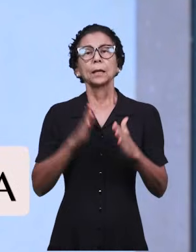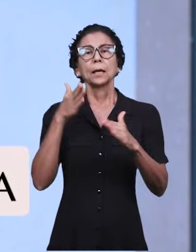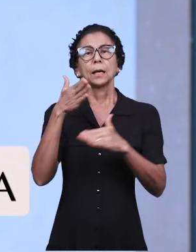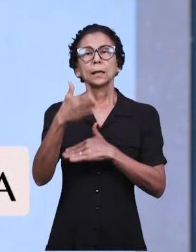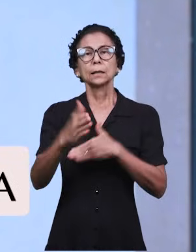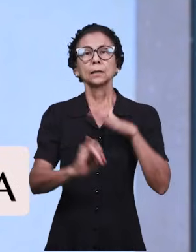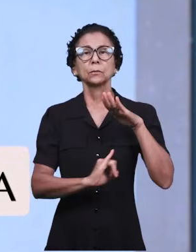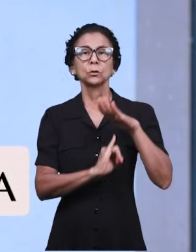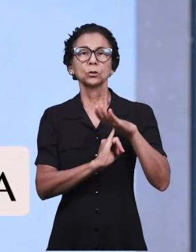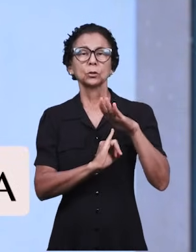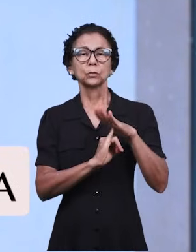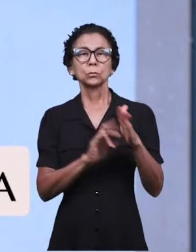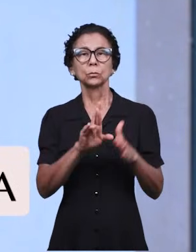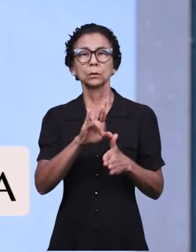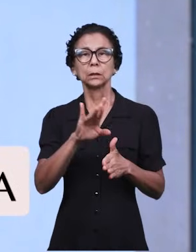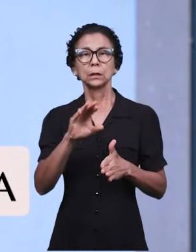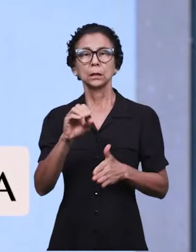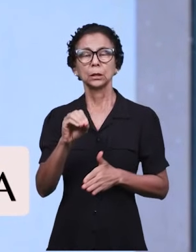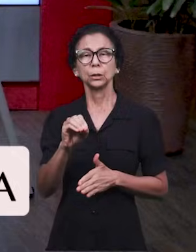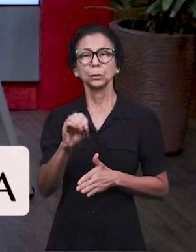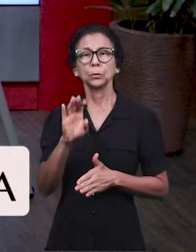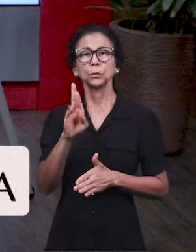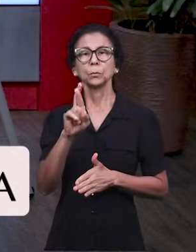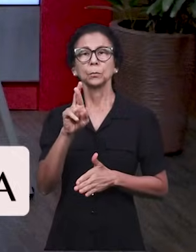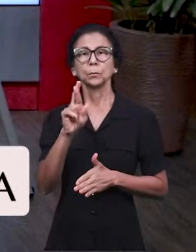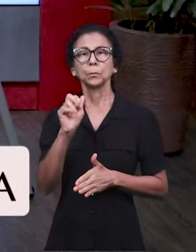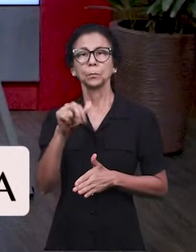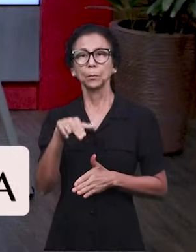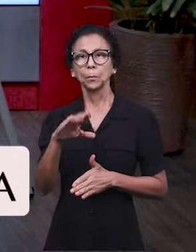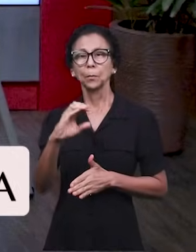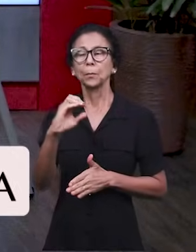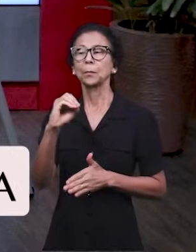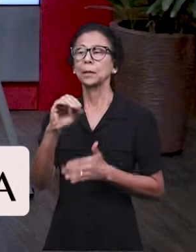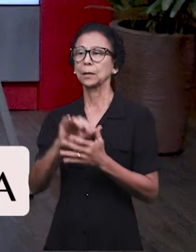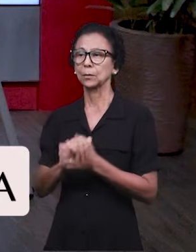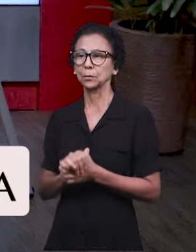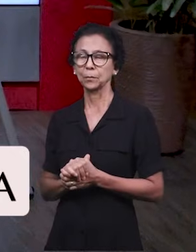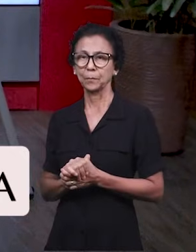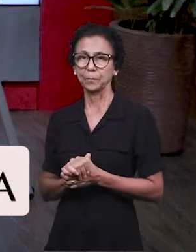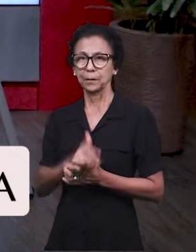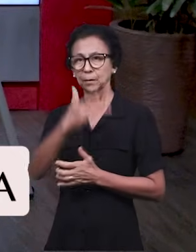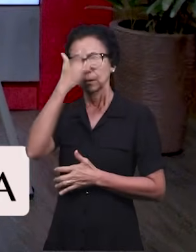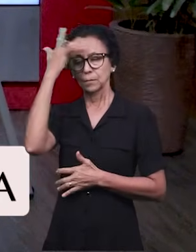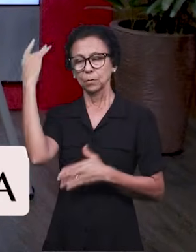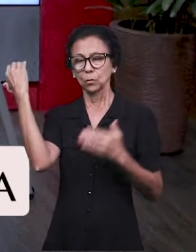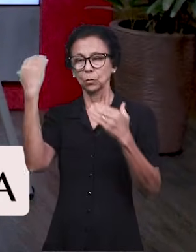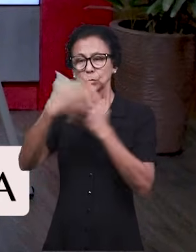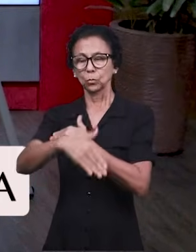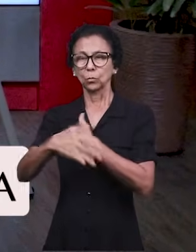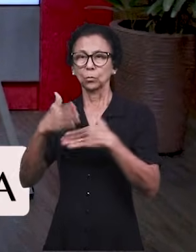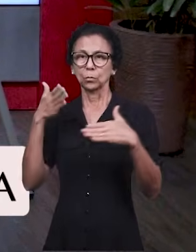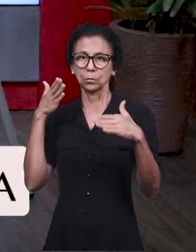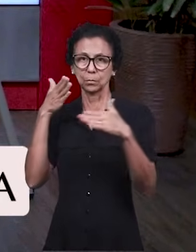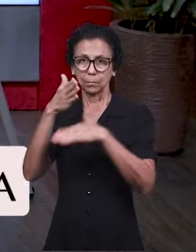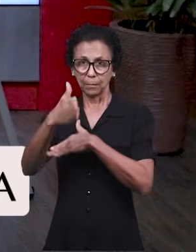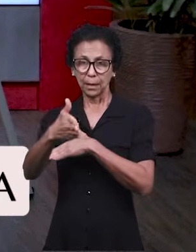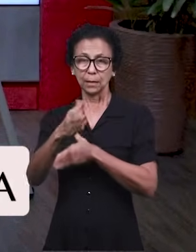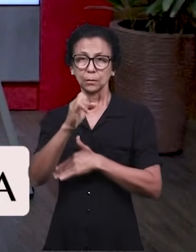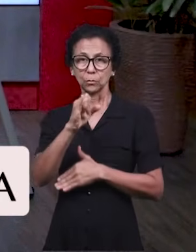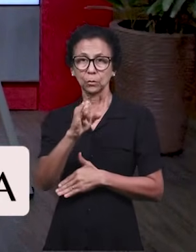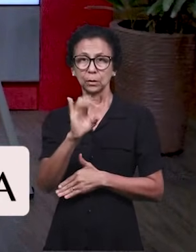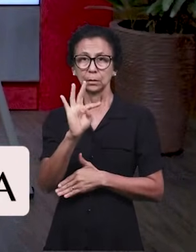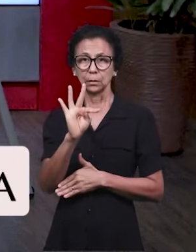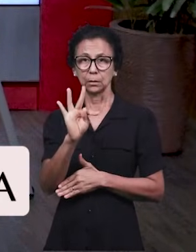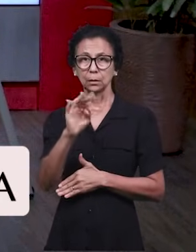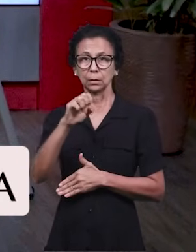Rio Branco. Todos aqueles que passam no concurso para ingresso no Itamaraty,